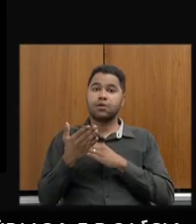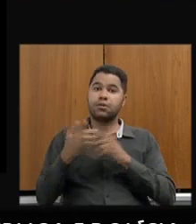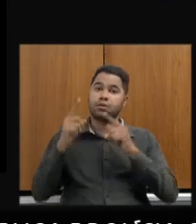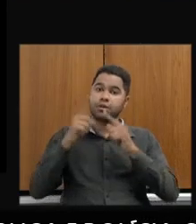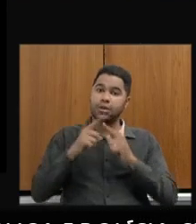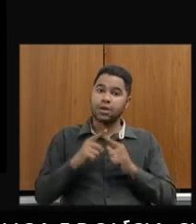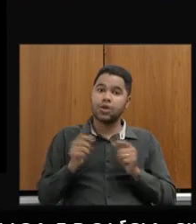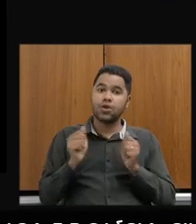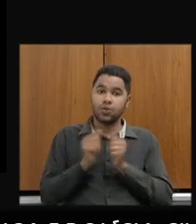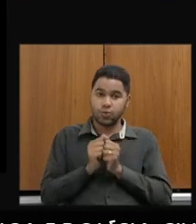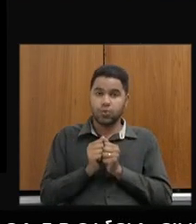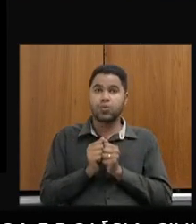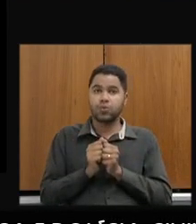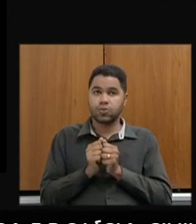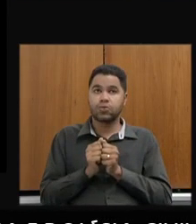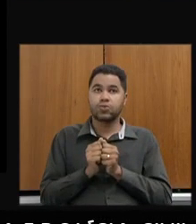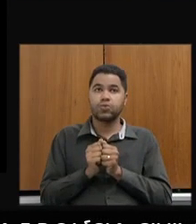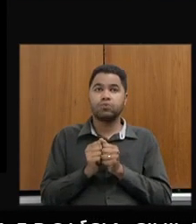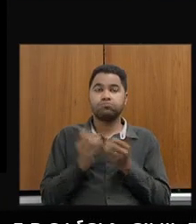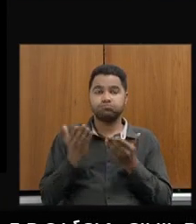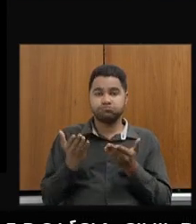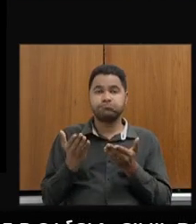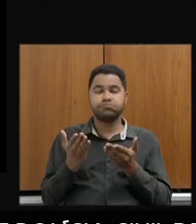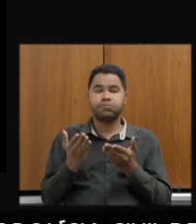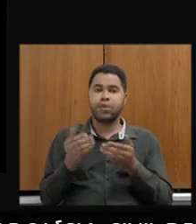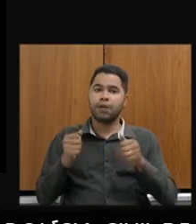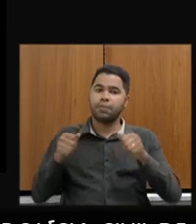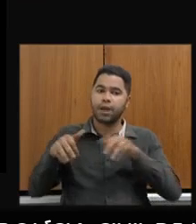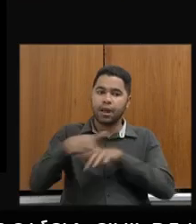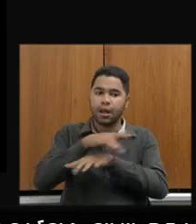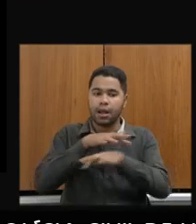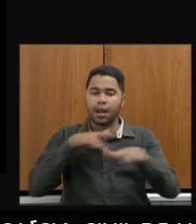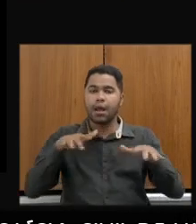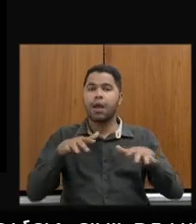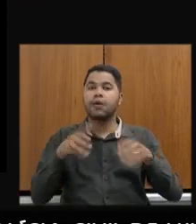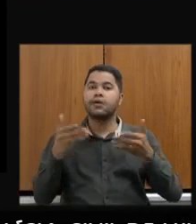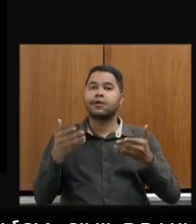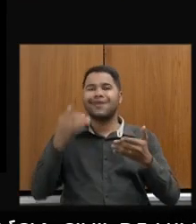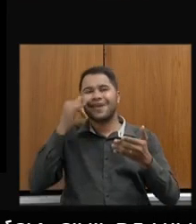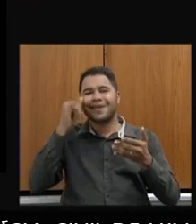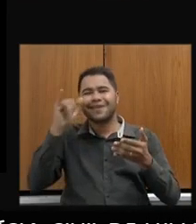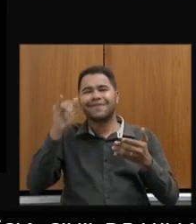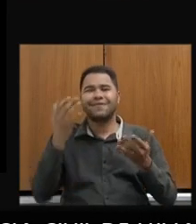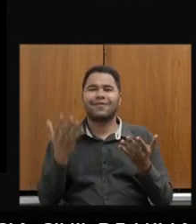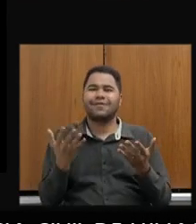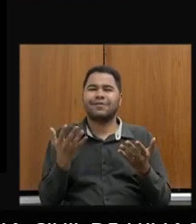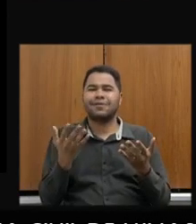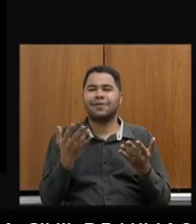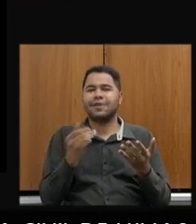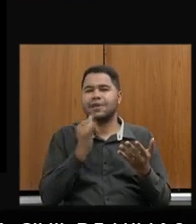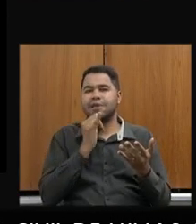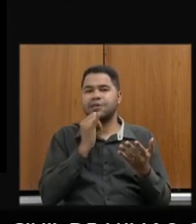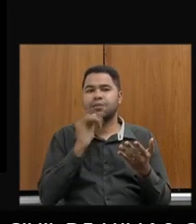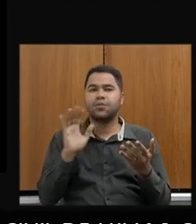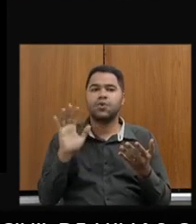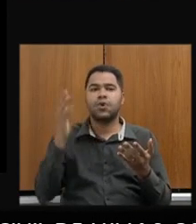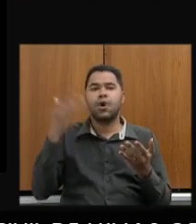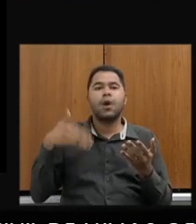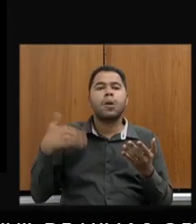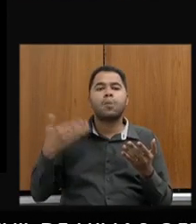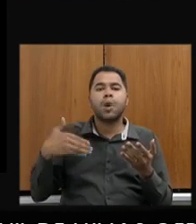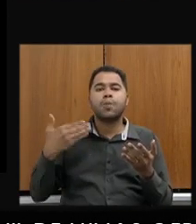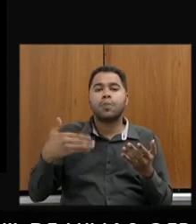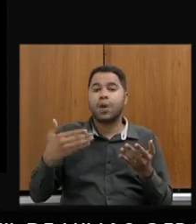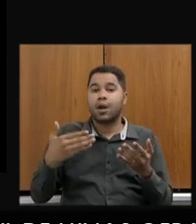É principalmente para que fossem realizados de mutirões carcerários e conheço evitar o que acontece com frequência